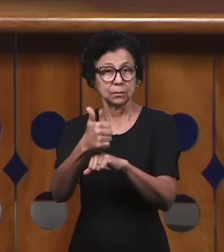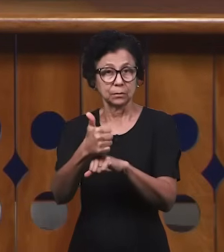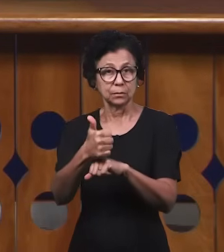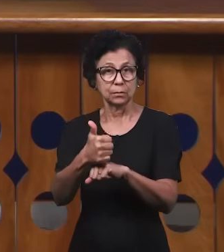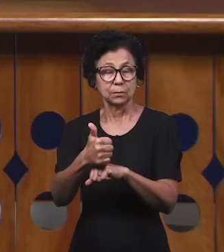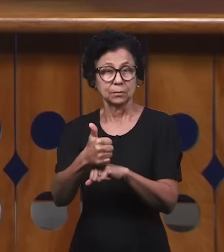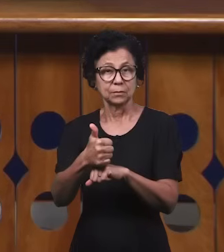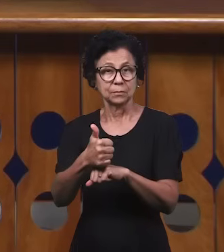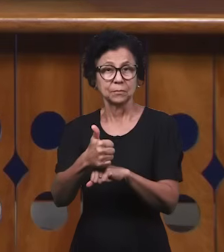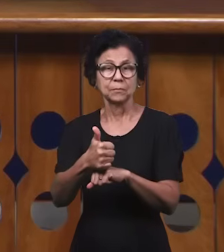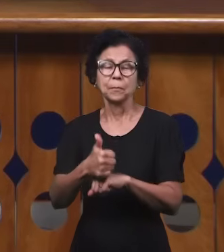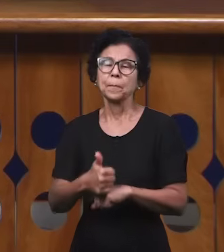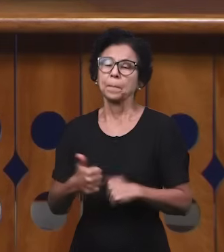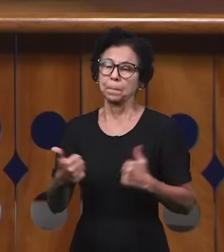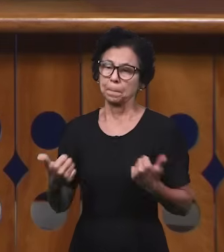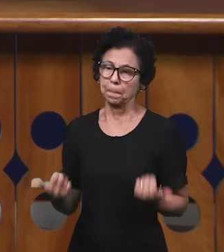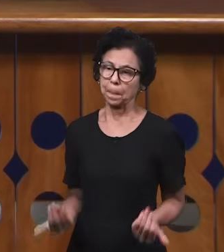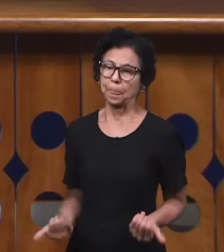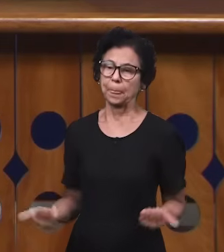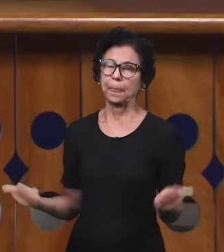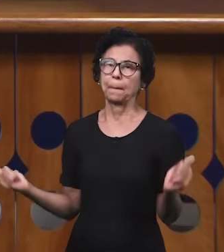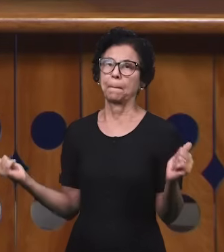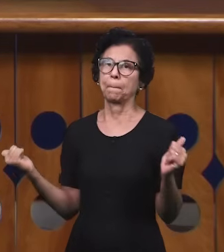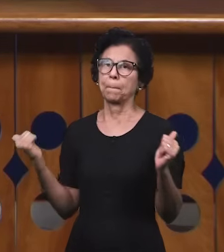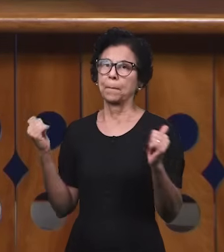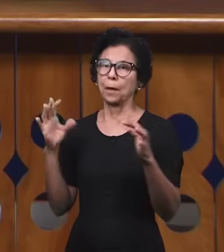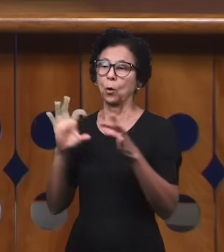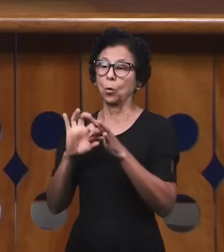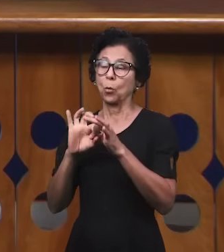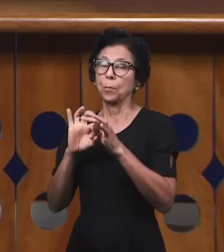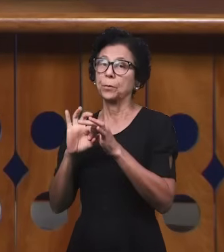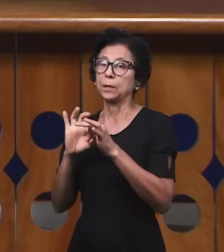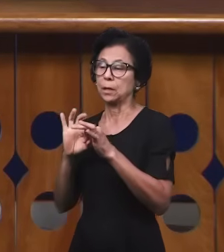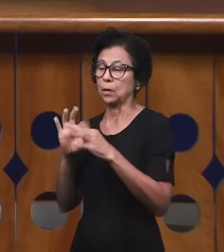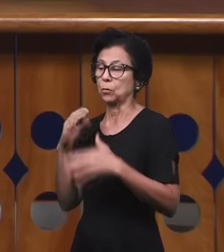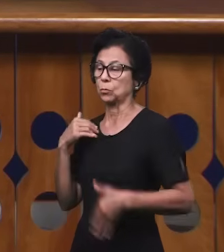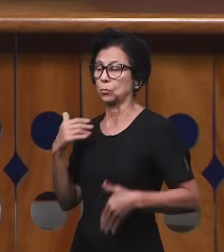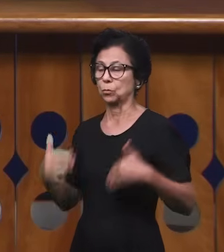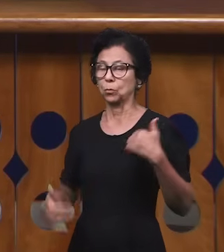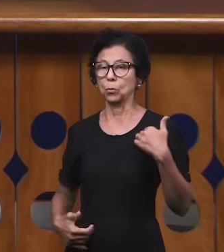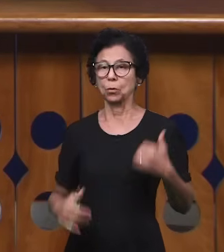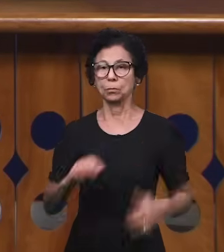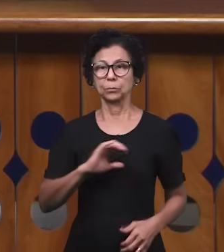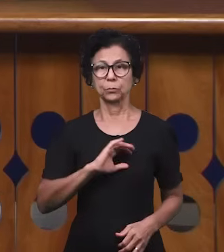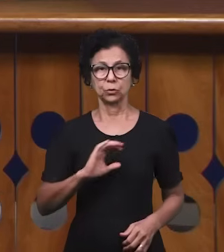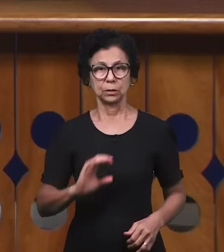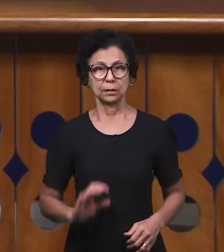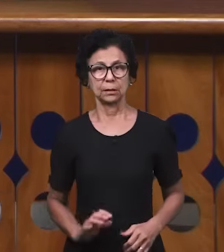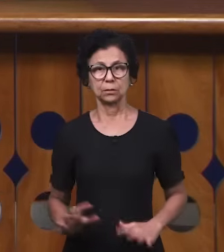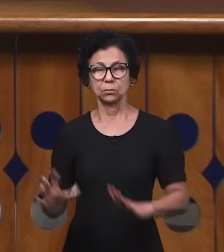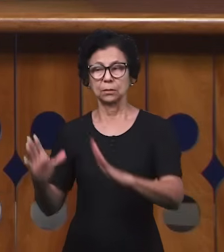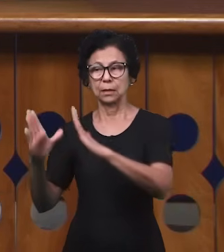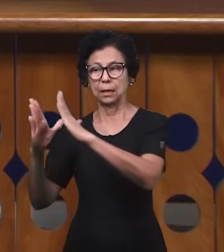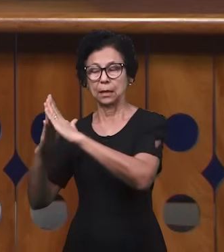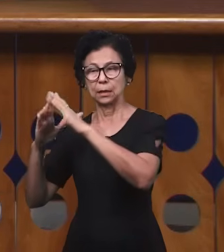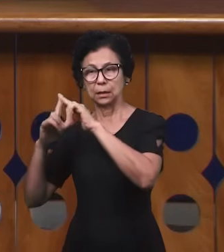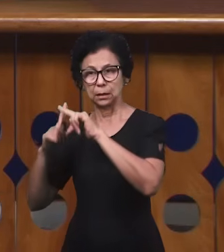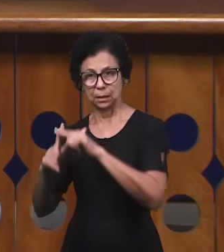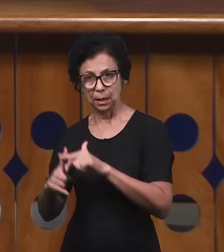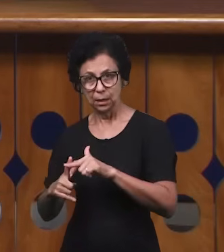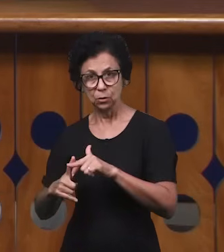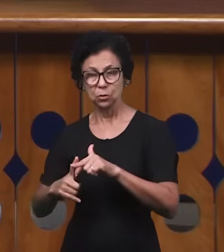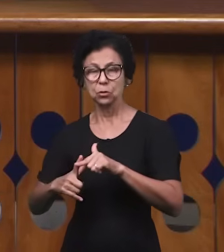igreja, no corpo, é um laboratório de experiências profissionais